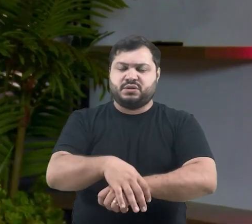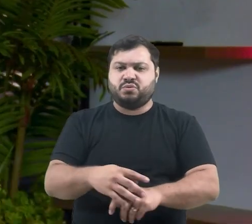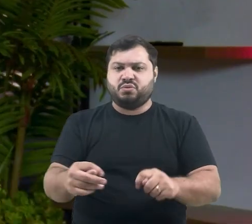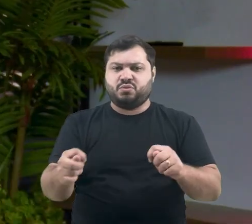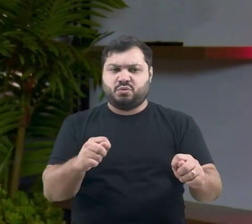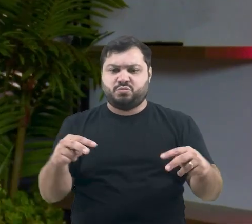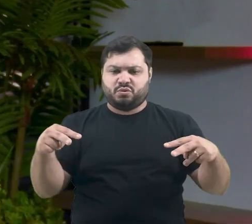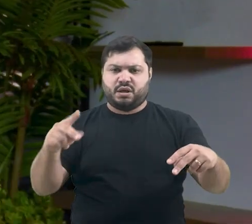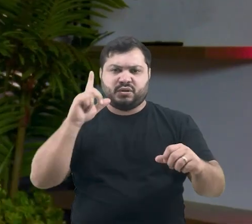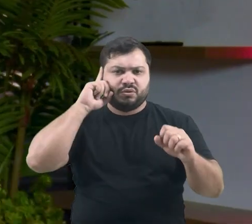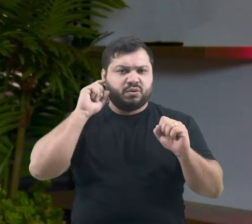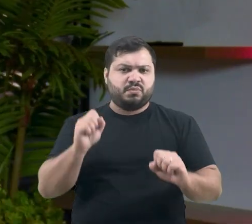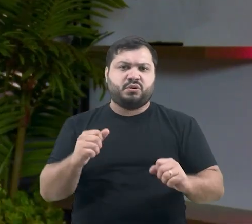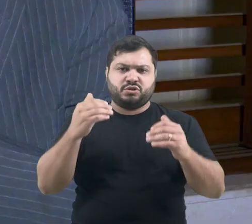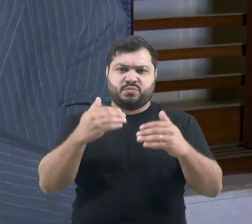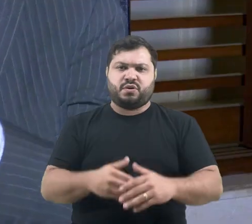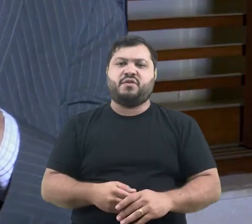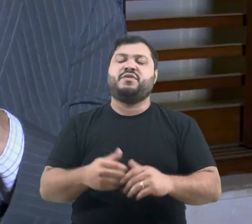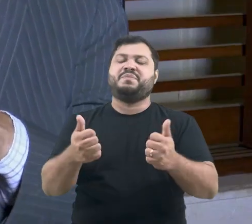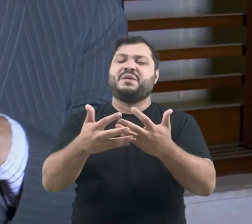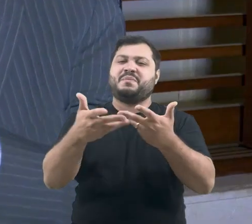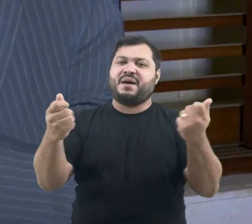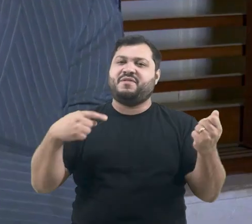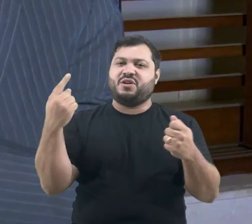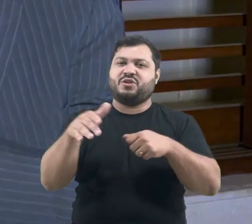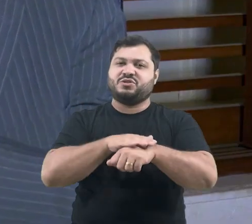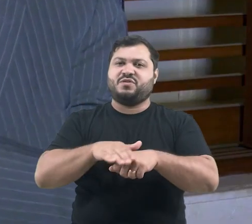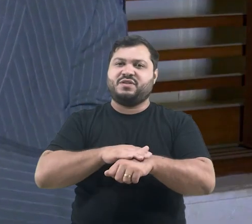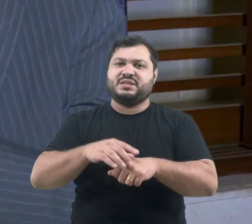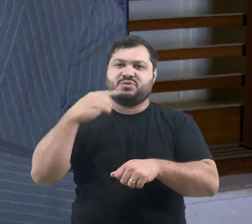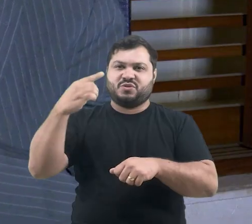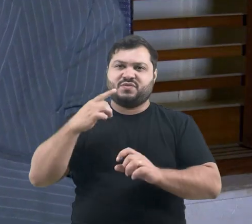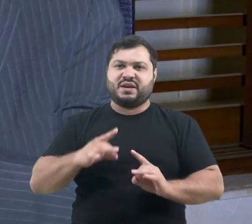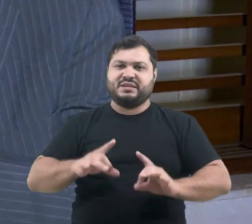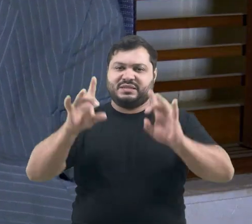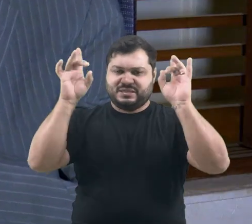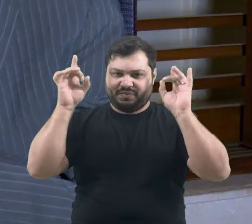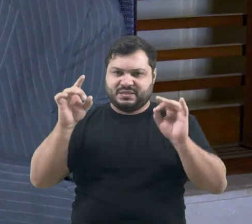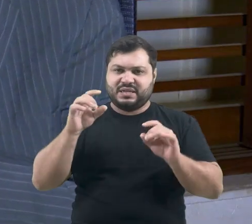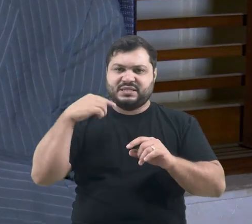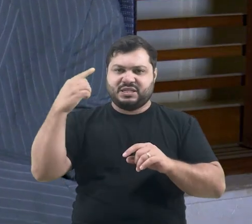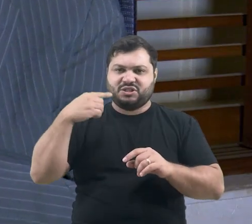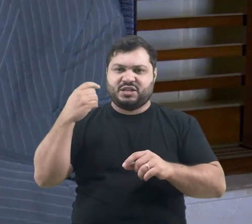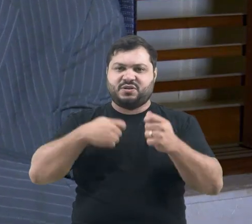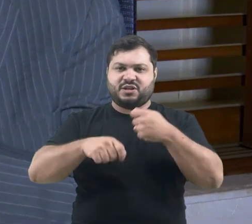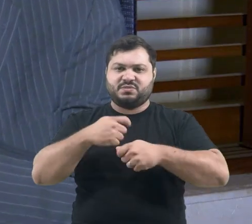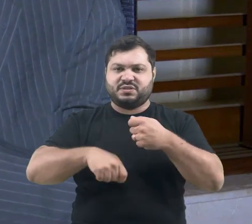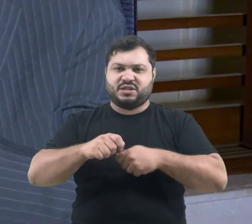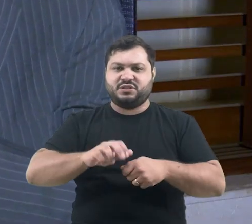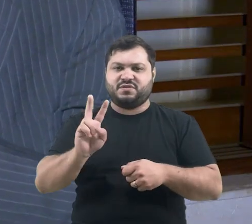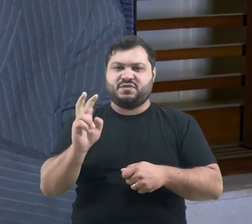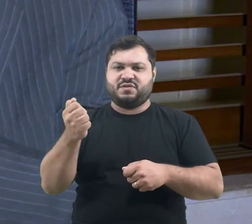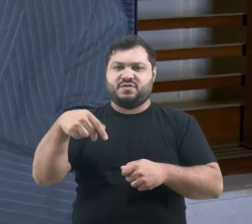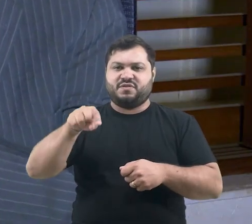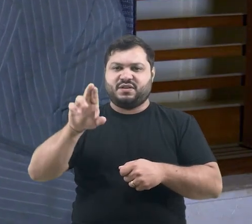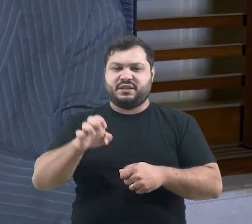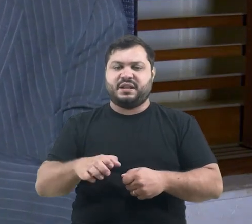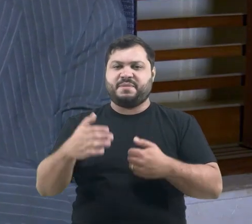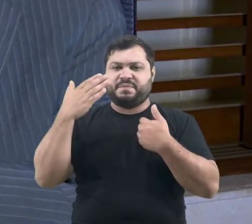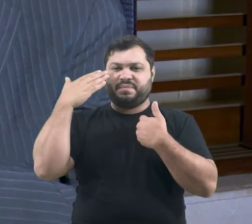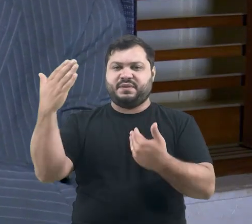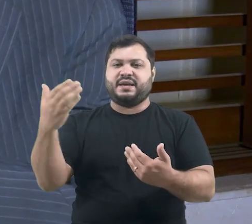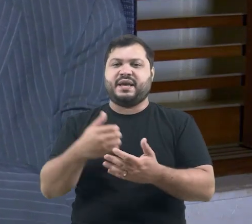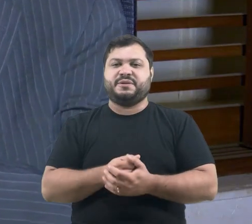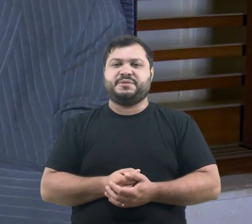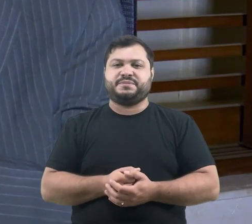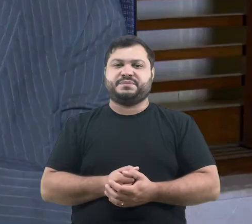seguro, controlado, ele poder fazer a prova. Maravilha, nós conversamos com o advogado especialista em Direito Administrativo, Vandré Amorim. Doutor Vandré,